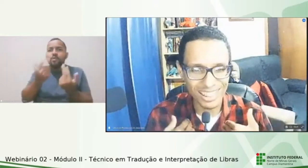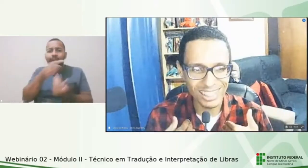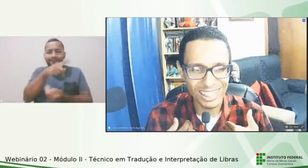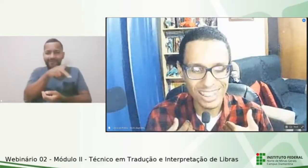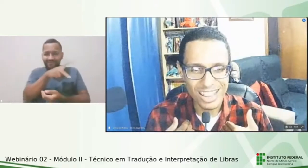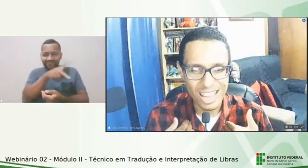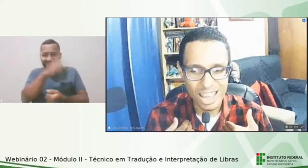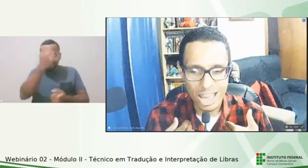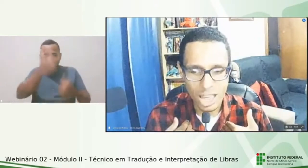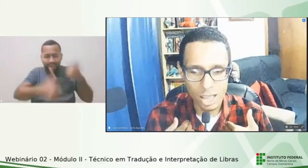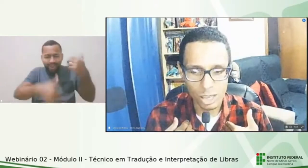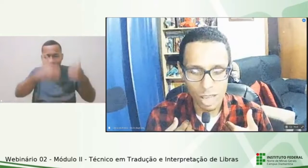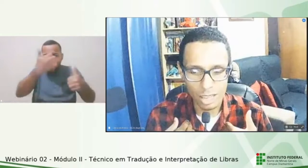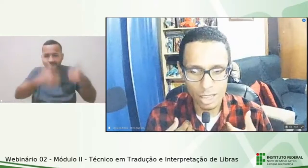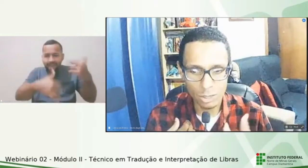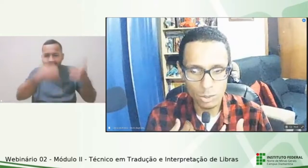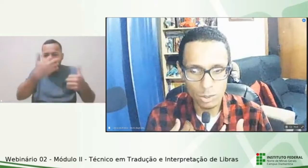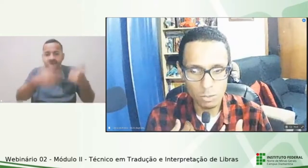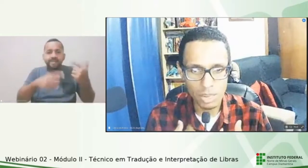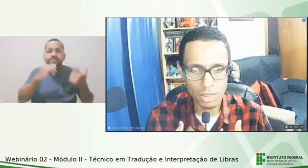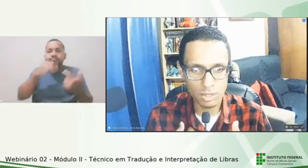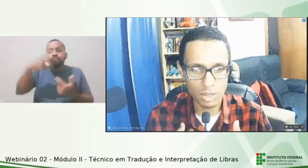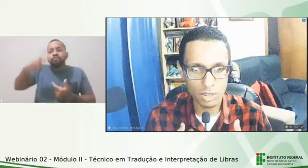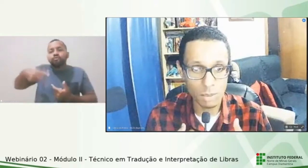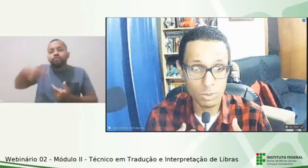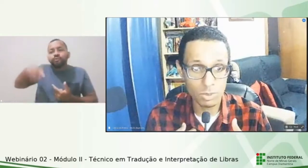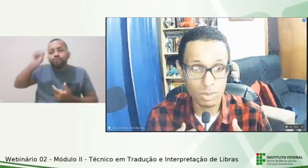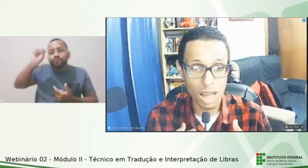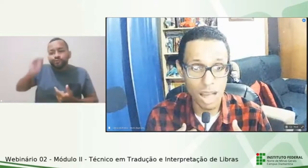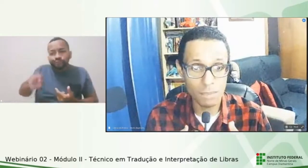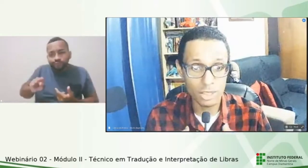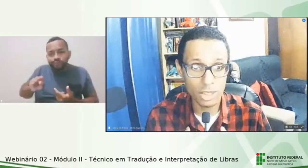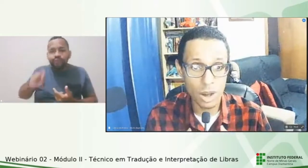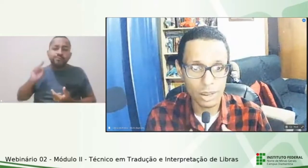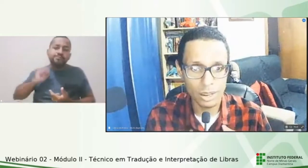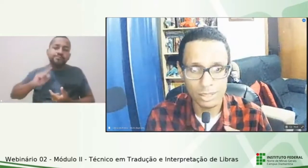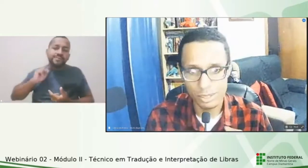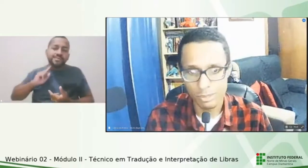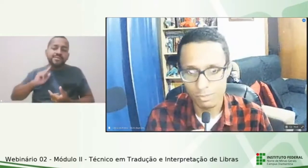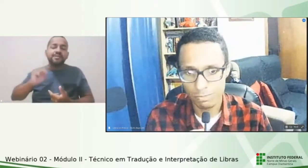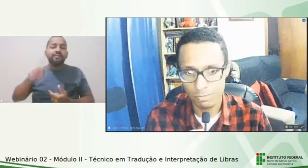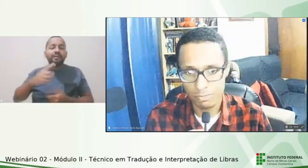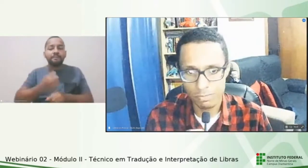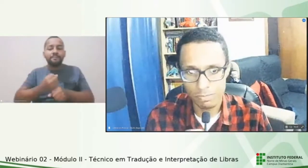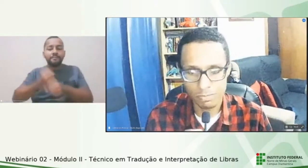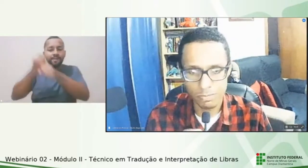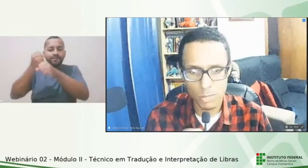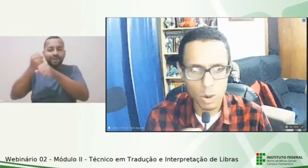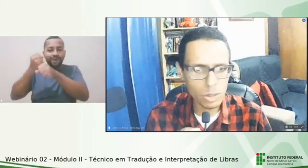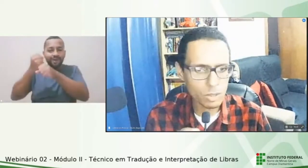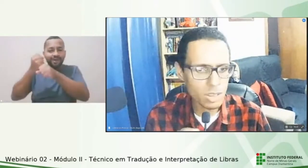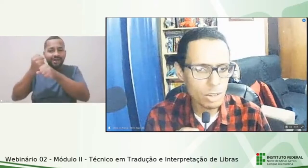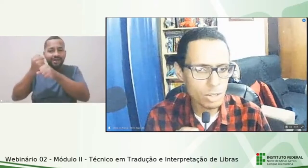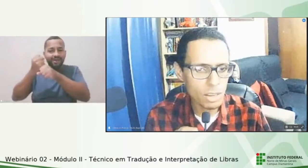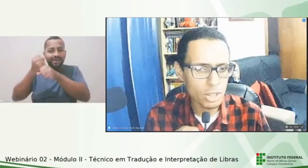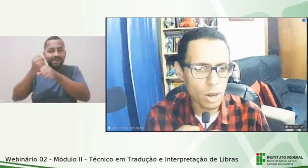né? Aqui no sul de Minas nós temos a mandioca. Qual que é o sinal de mandioca?